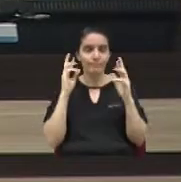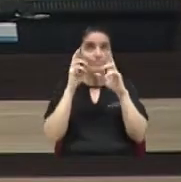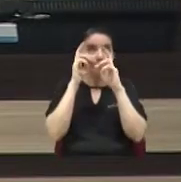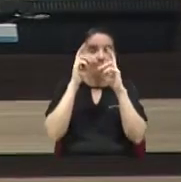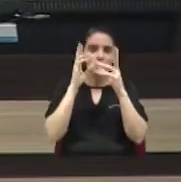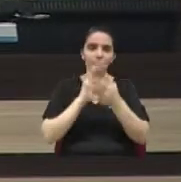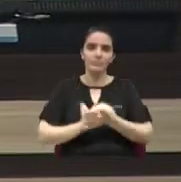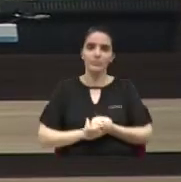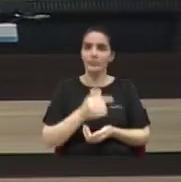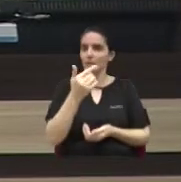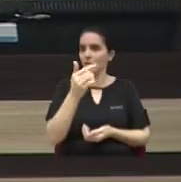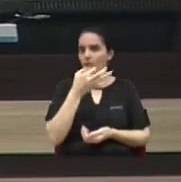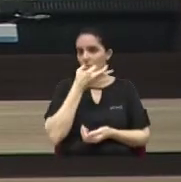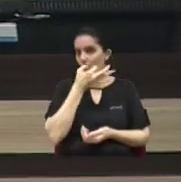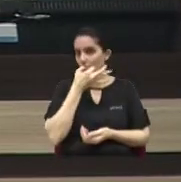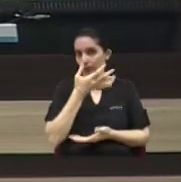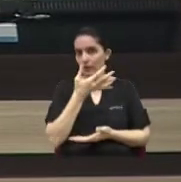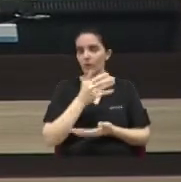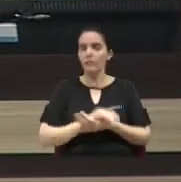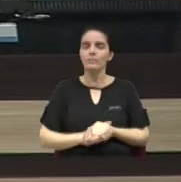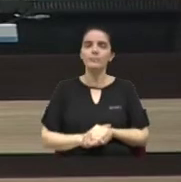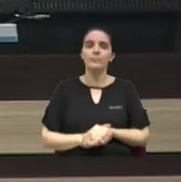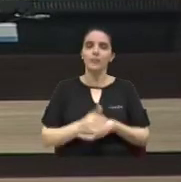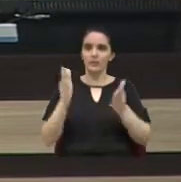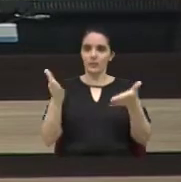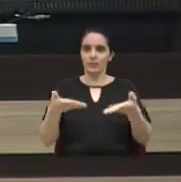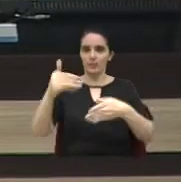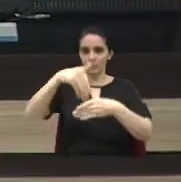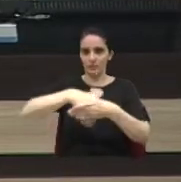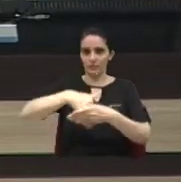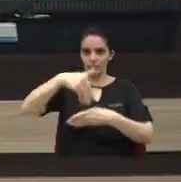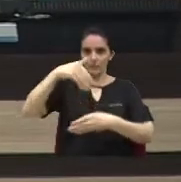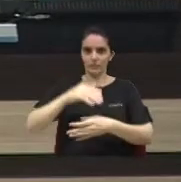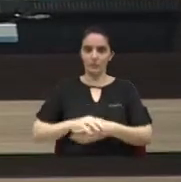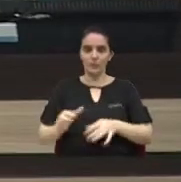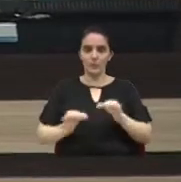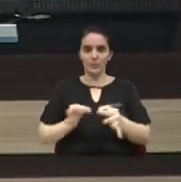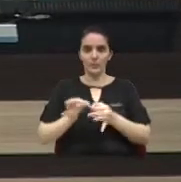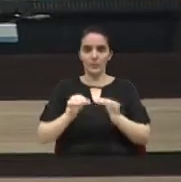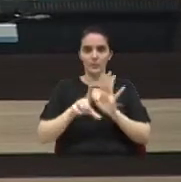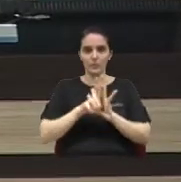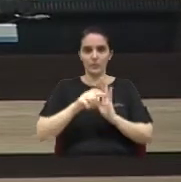Não havendo mais ninguém queira discutir, ele vai à votação o projeto de lei